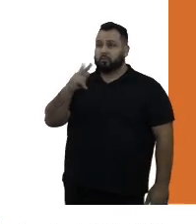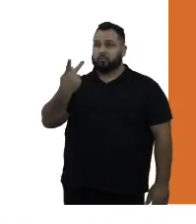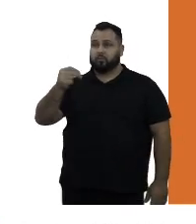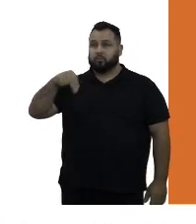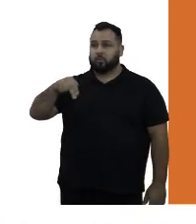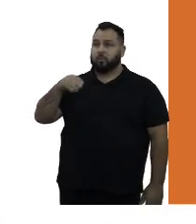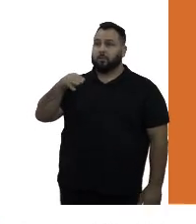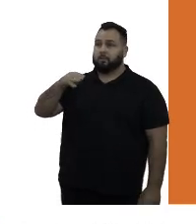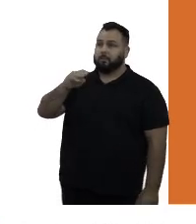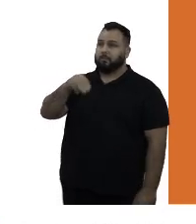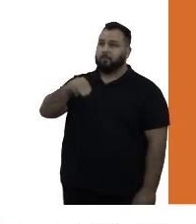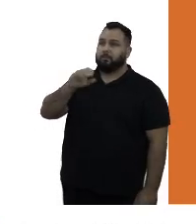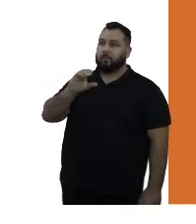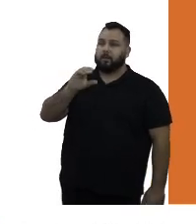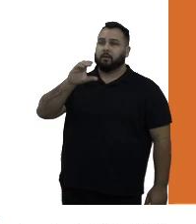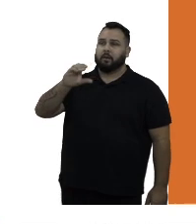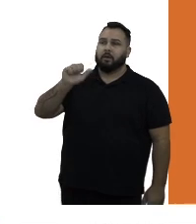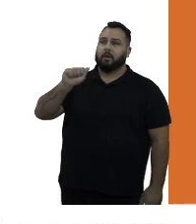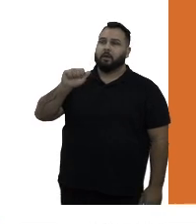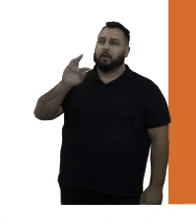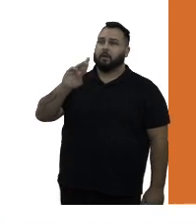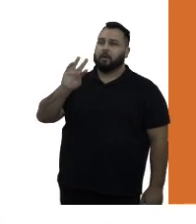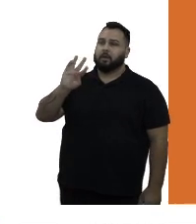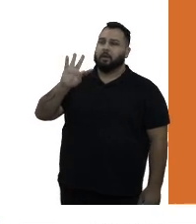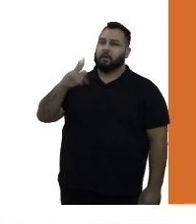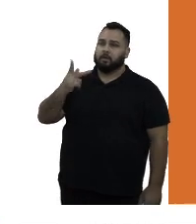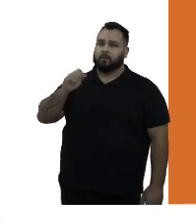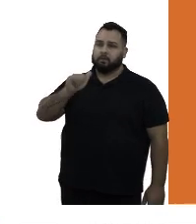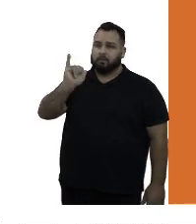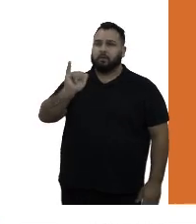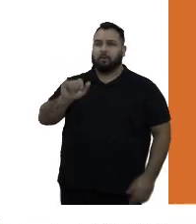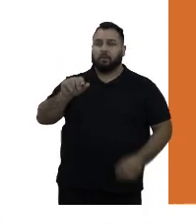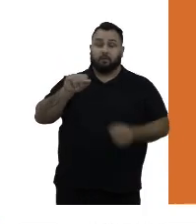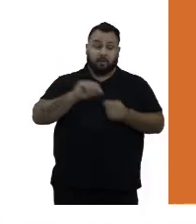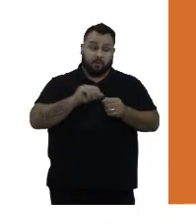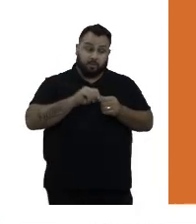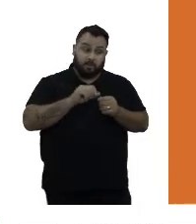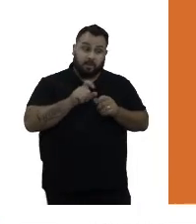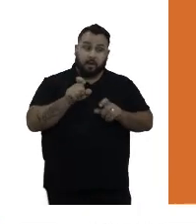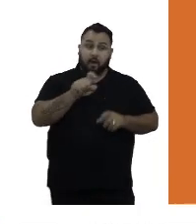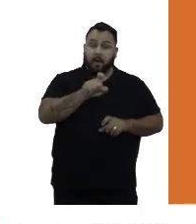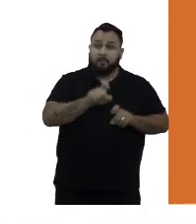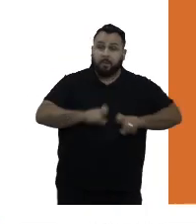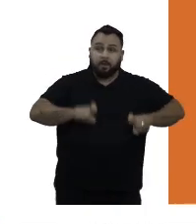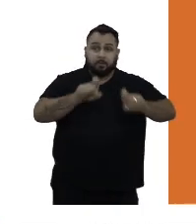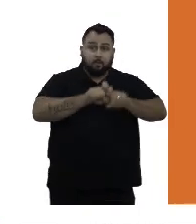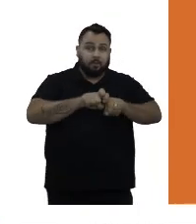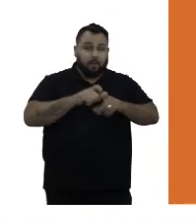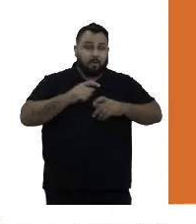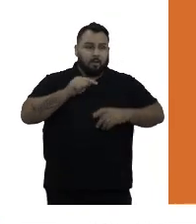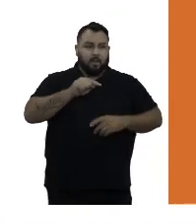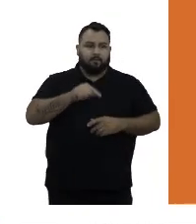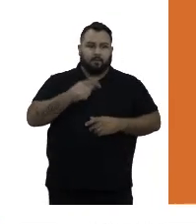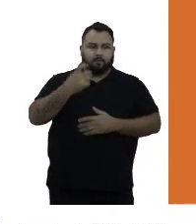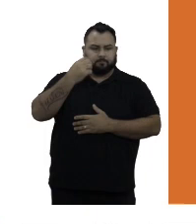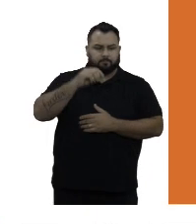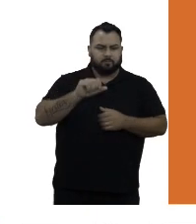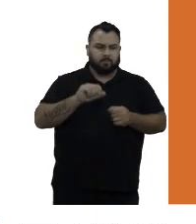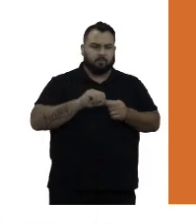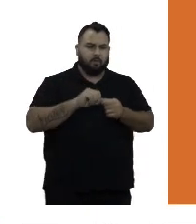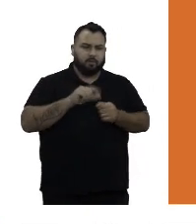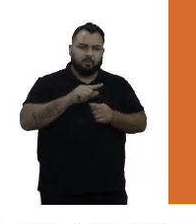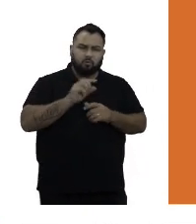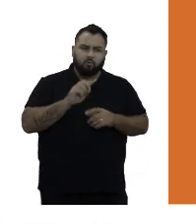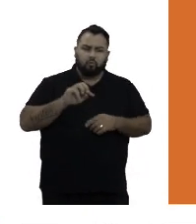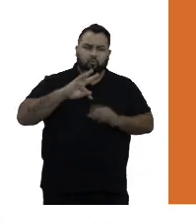que é inteligência artificial? Fazer a máquina comportar-se de tal forma que seja chamada inteligente, caso